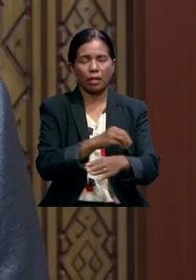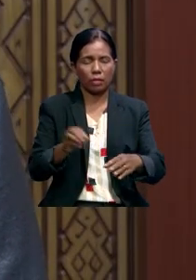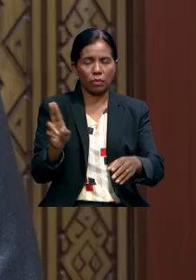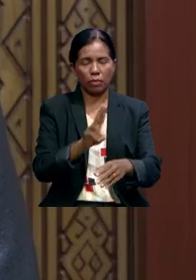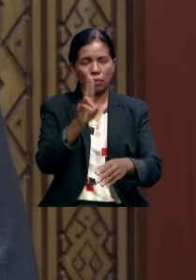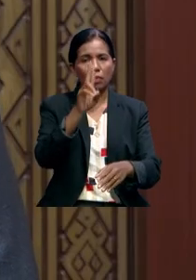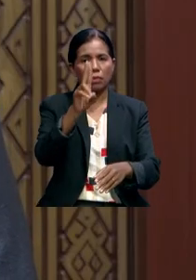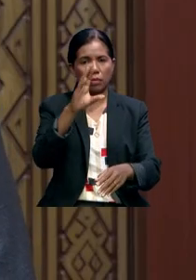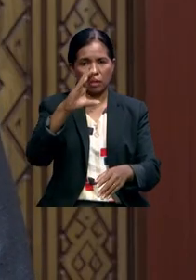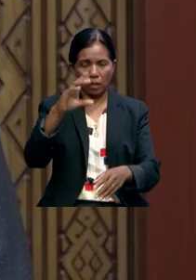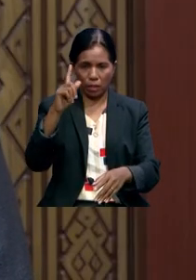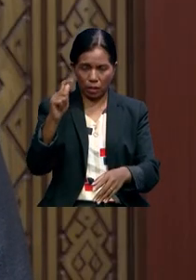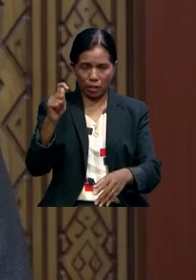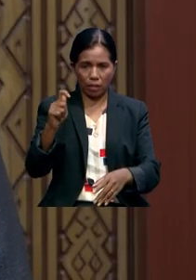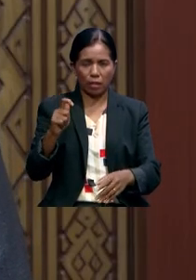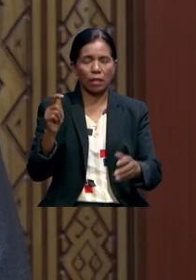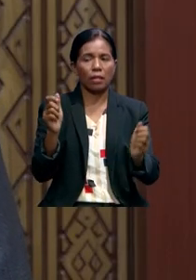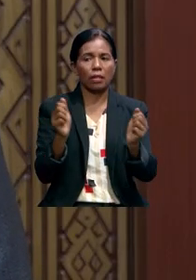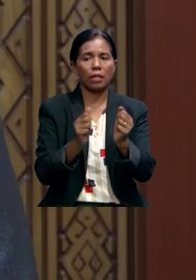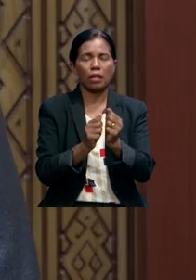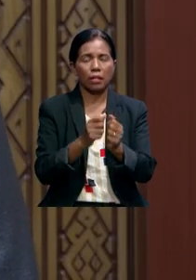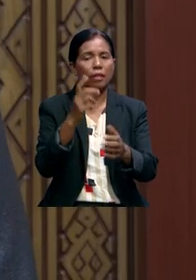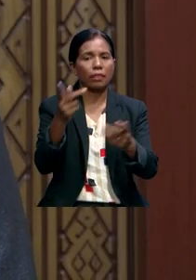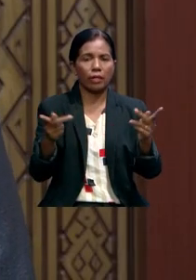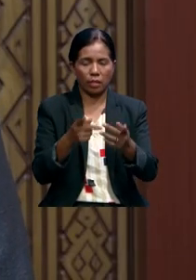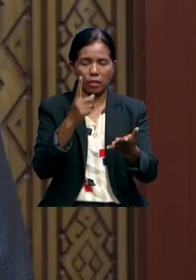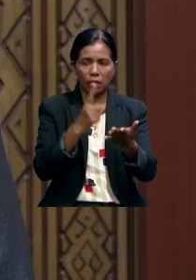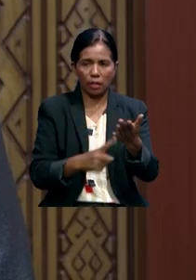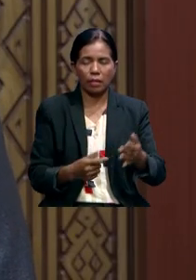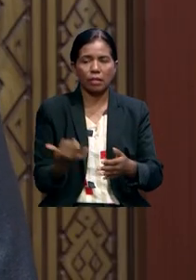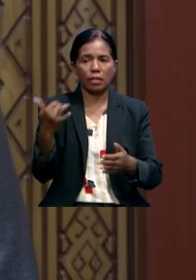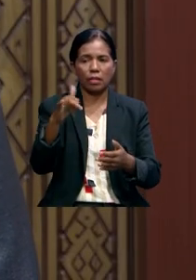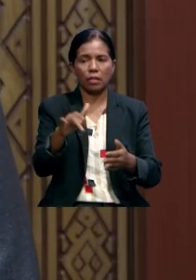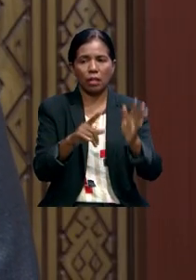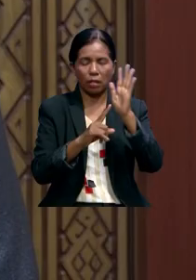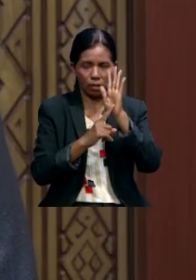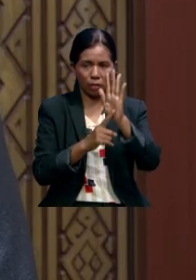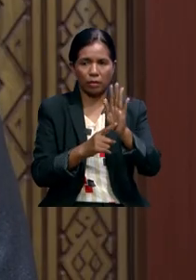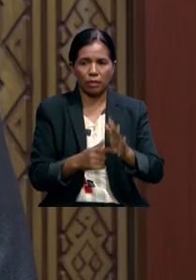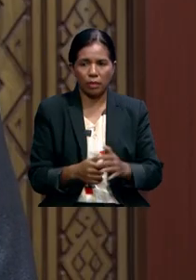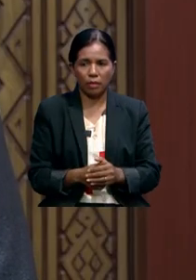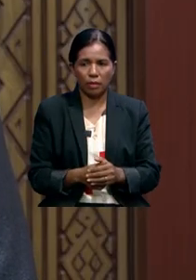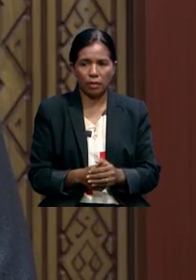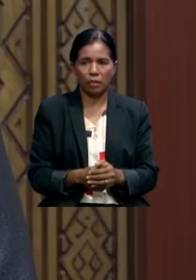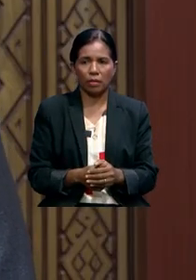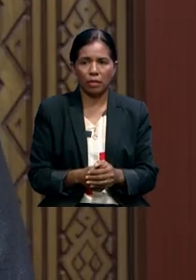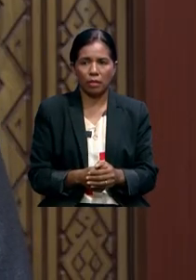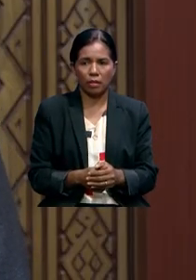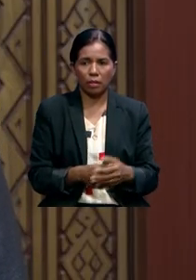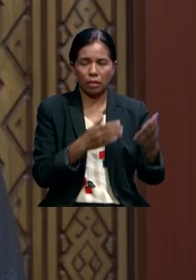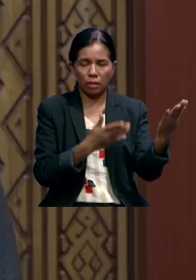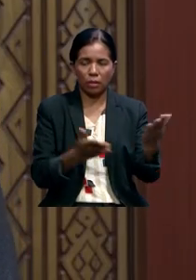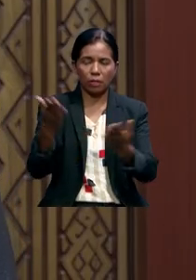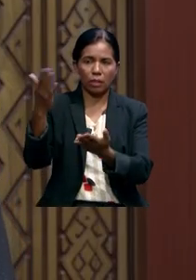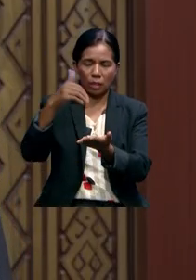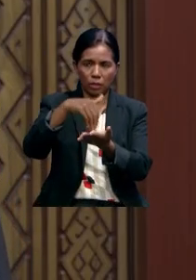Ninian. Ia área saída. Sirato tuiru sirato lori